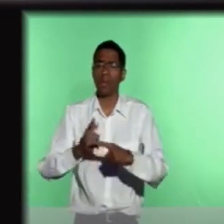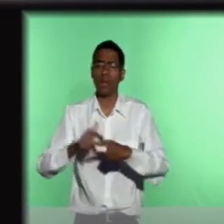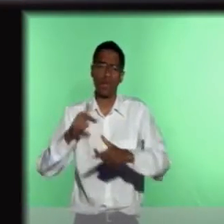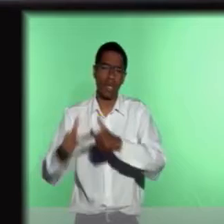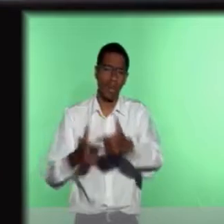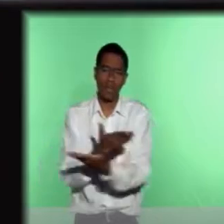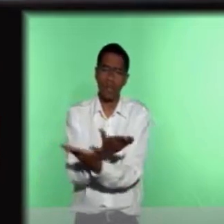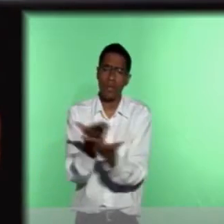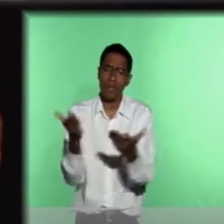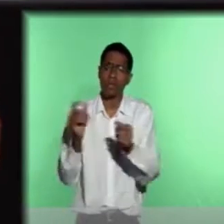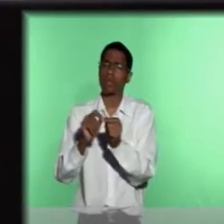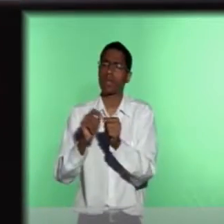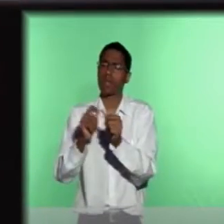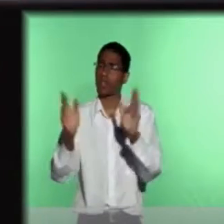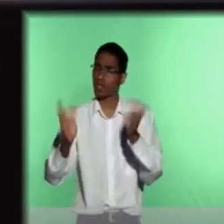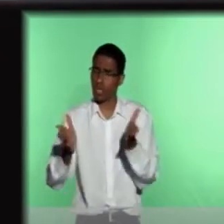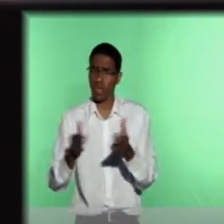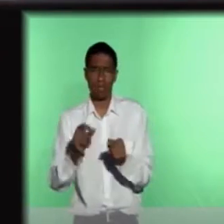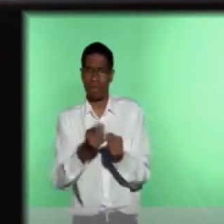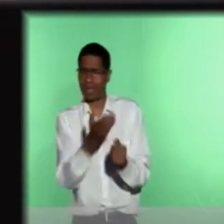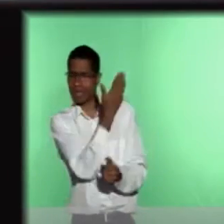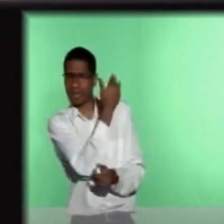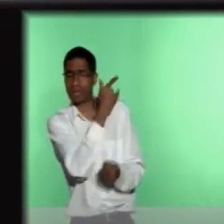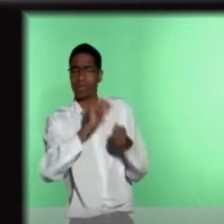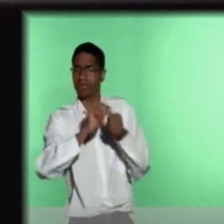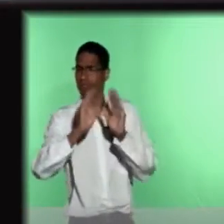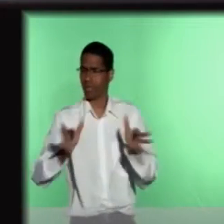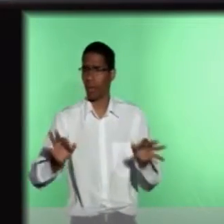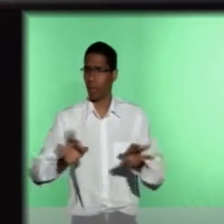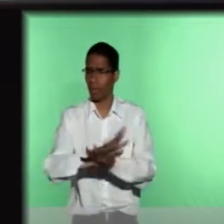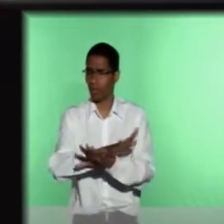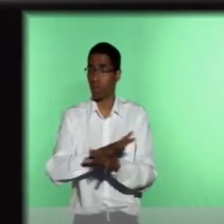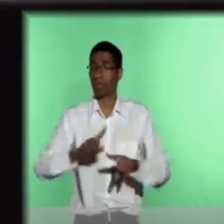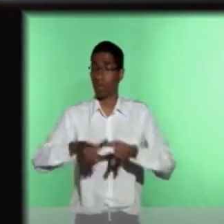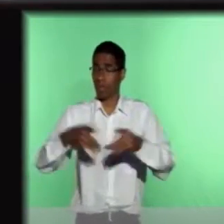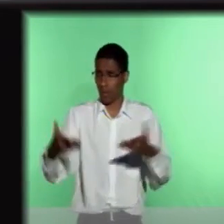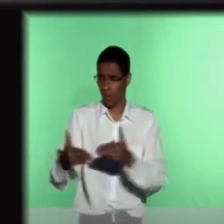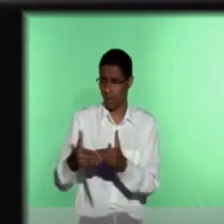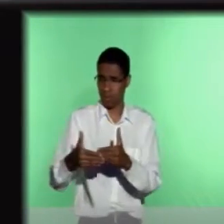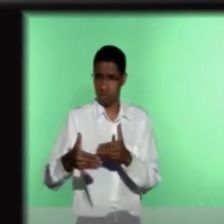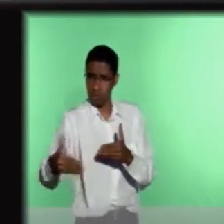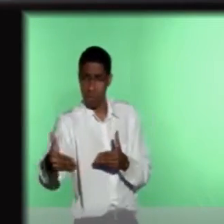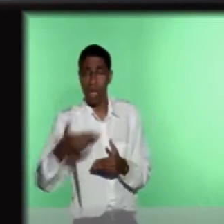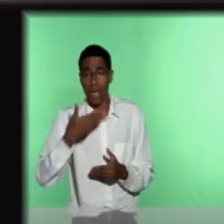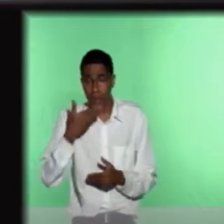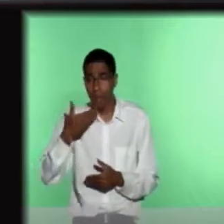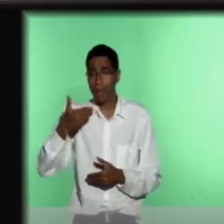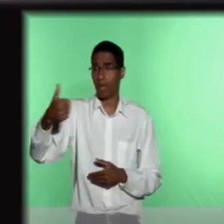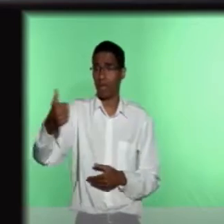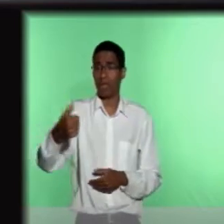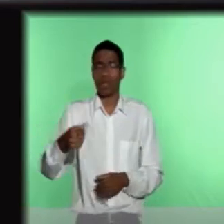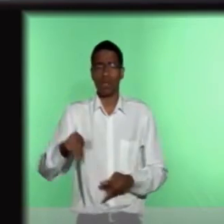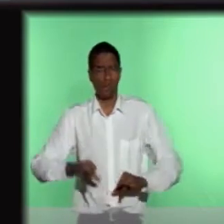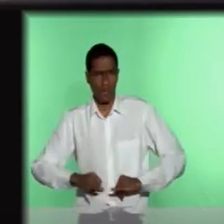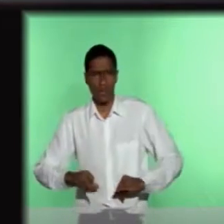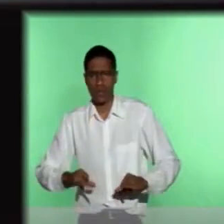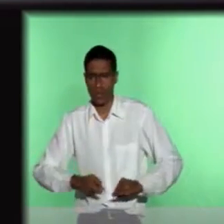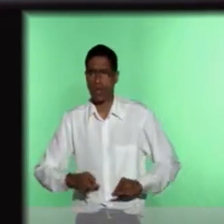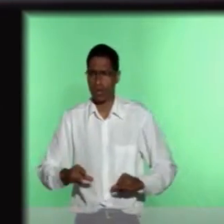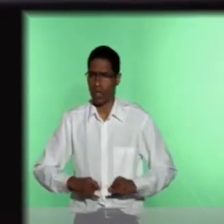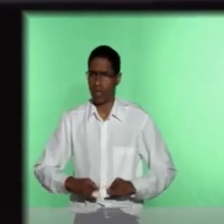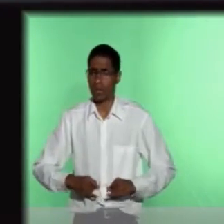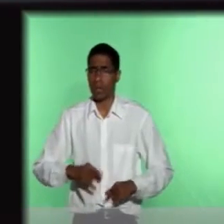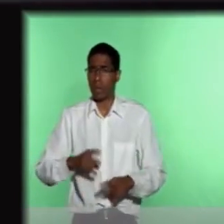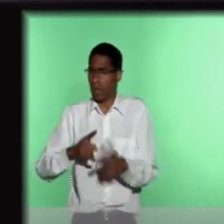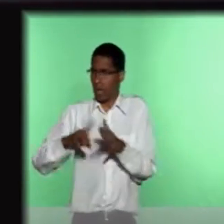vocês poderiam ter feito já foi feito. Quer dizer, agora, para melhorar cada pontinho do IDEB, vocês vão sofrer demais. Isso não é um problema